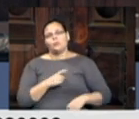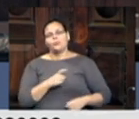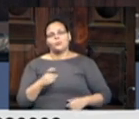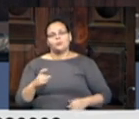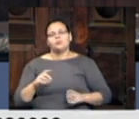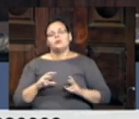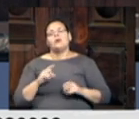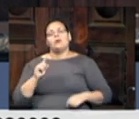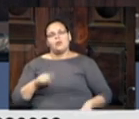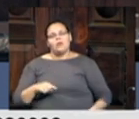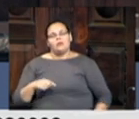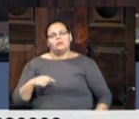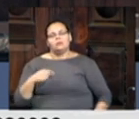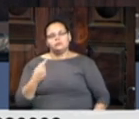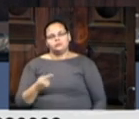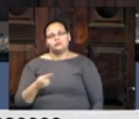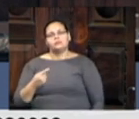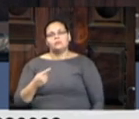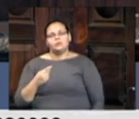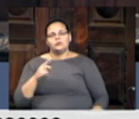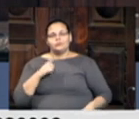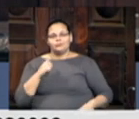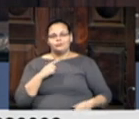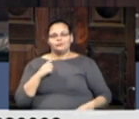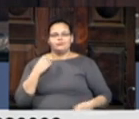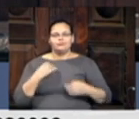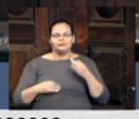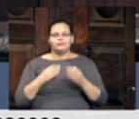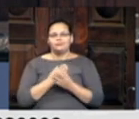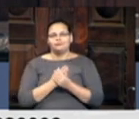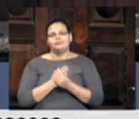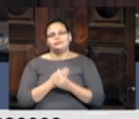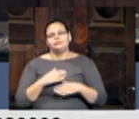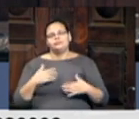A apuração está lá na Polícia Judiciária.